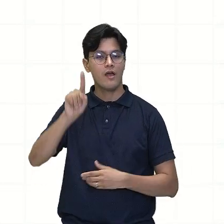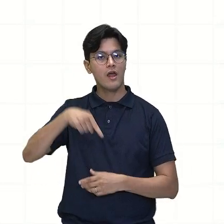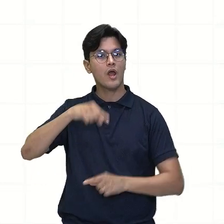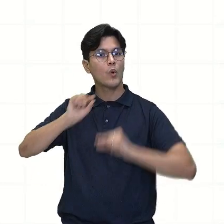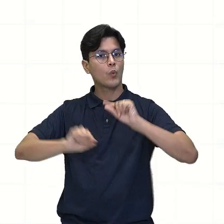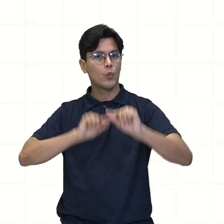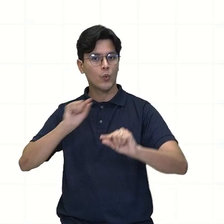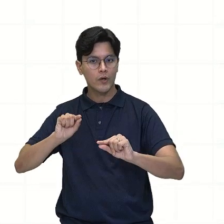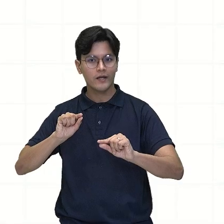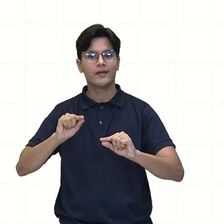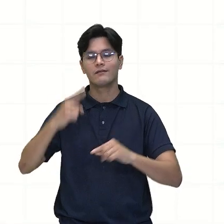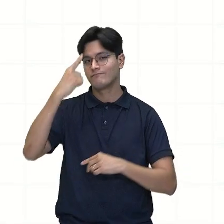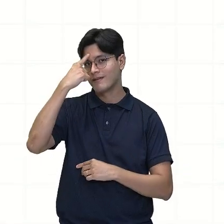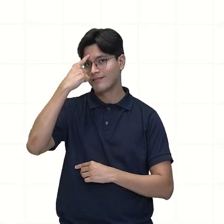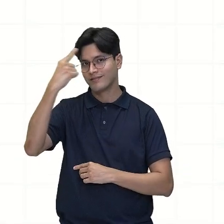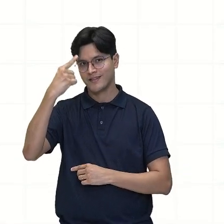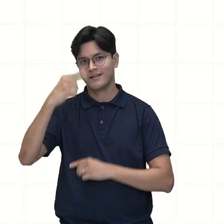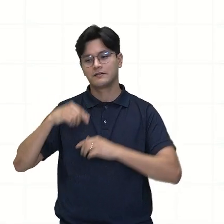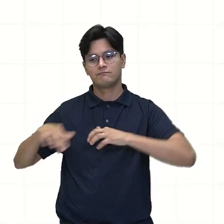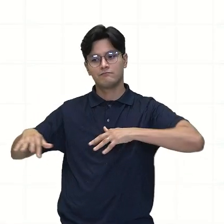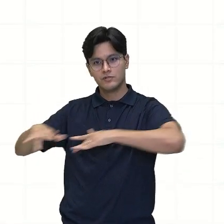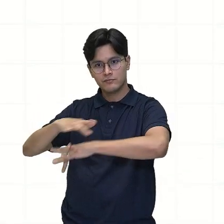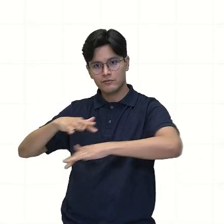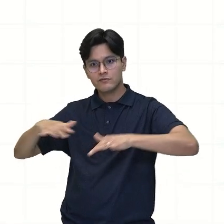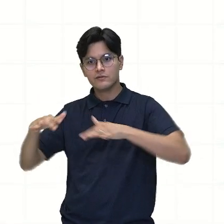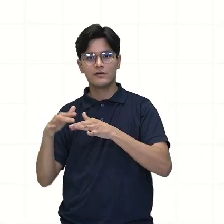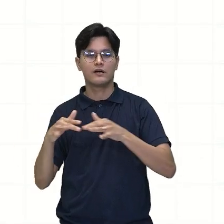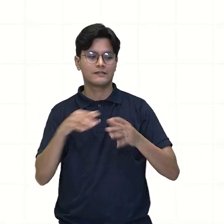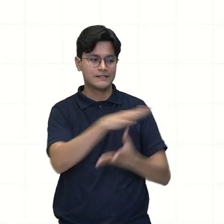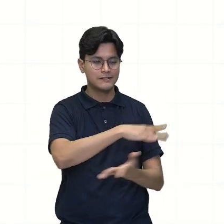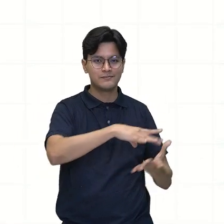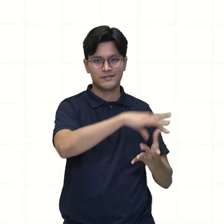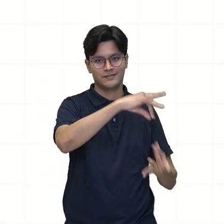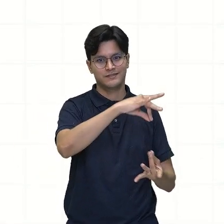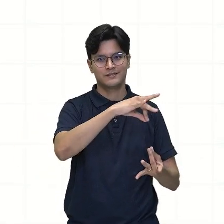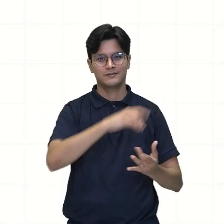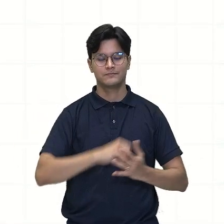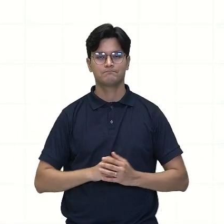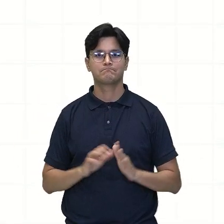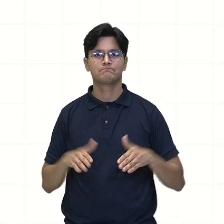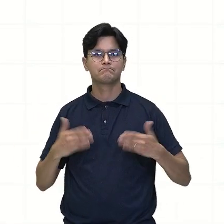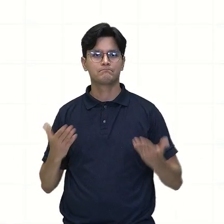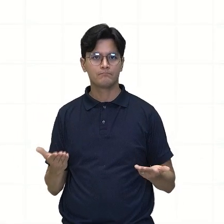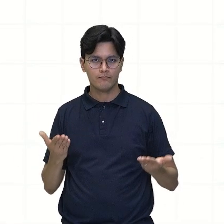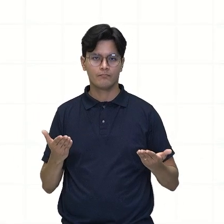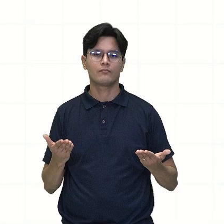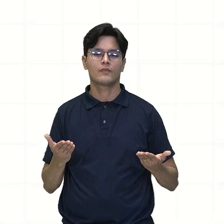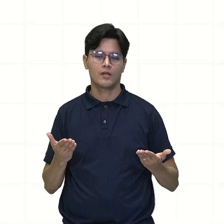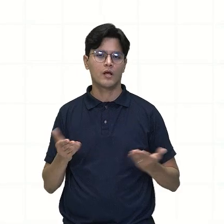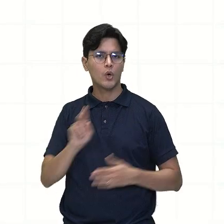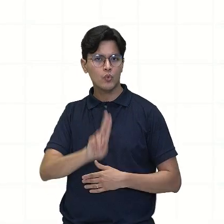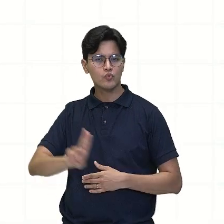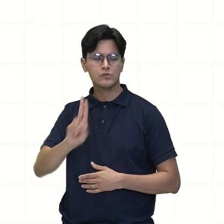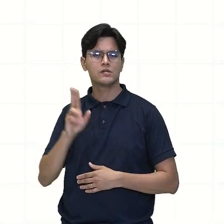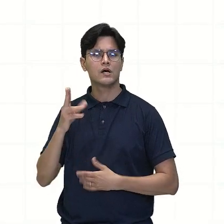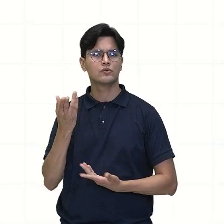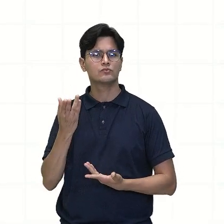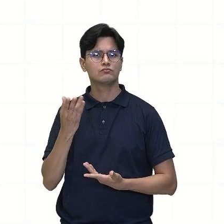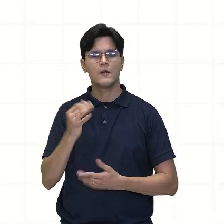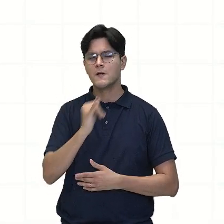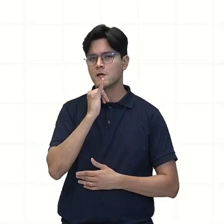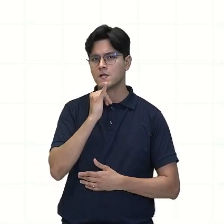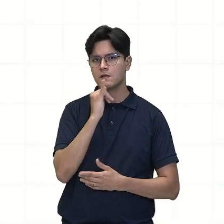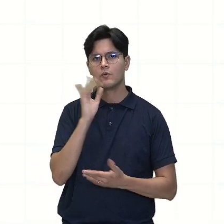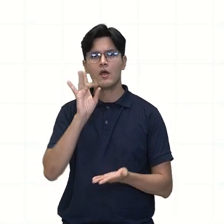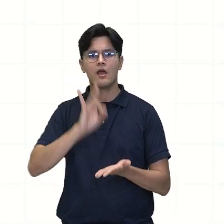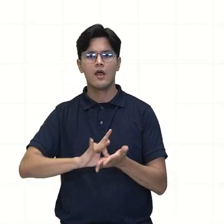e mística. E de maneira bem concreta, nós podemos pensar que